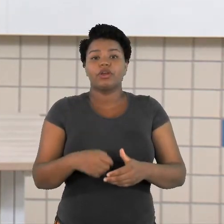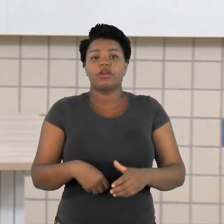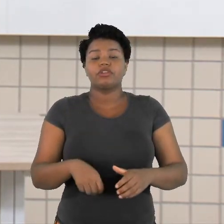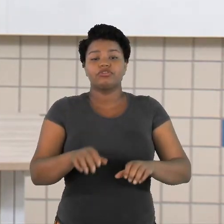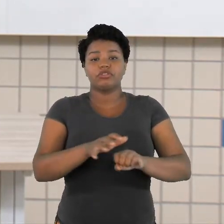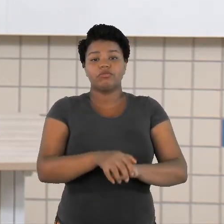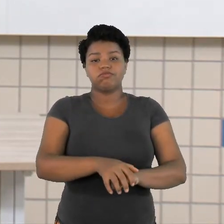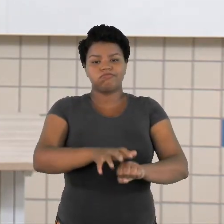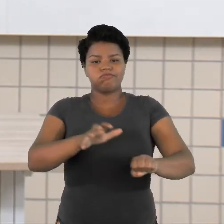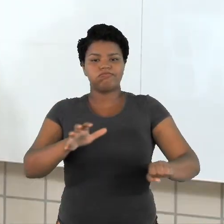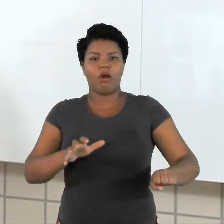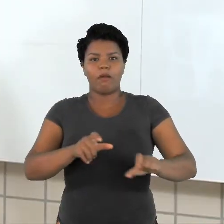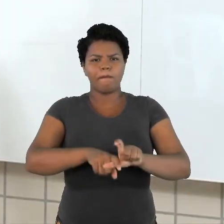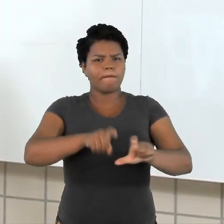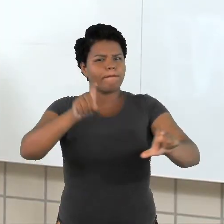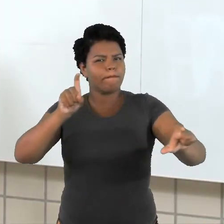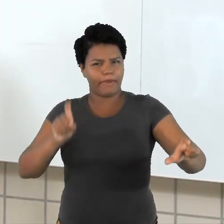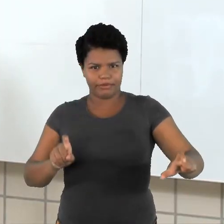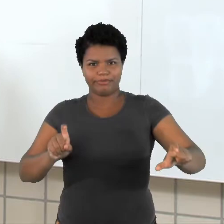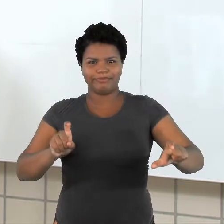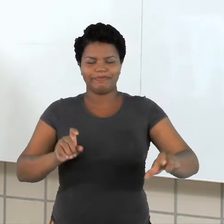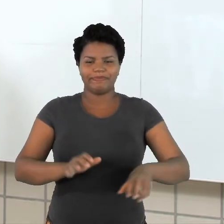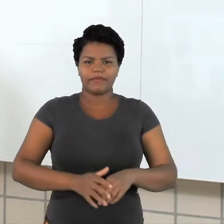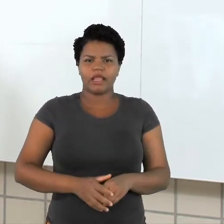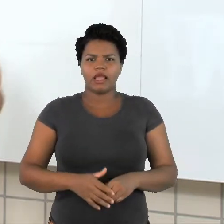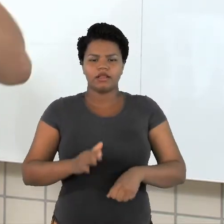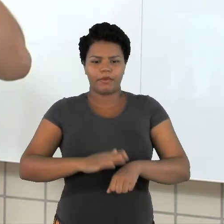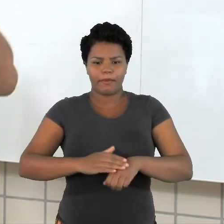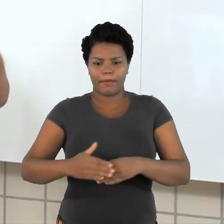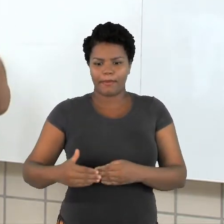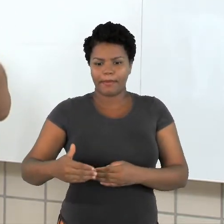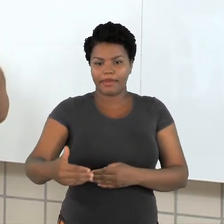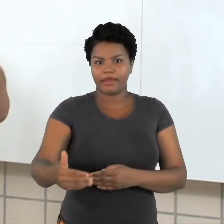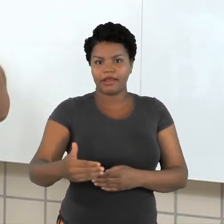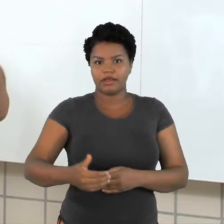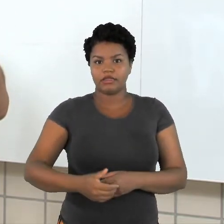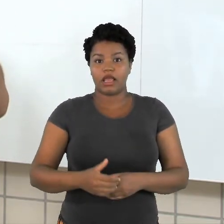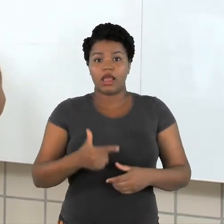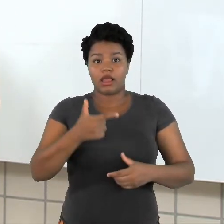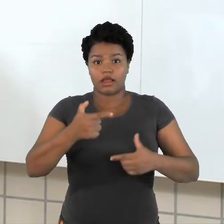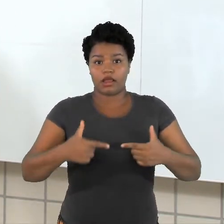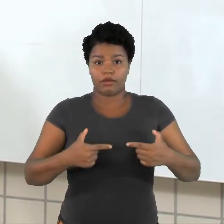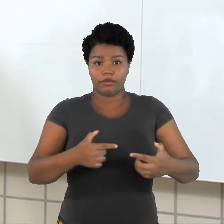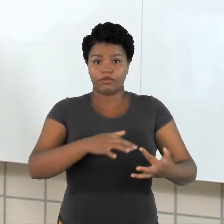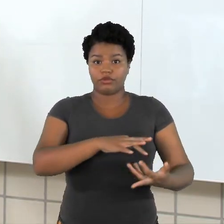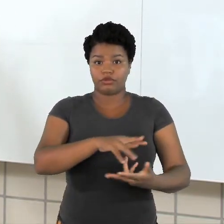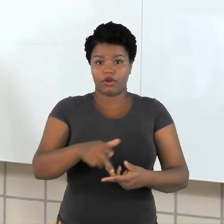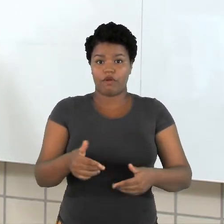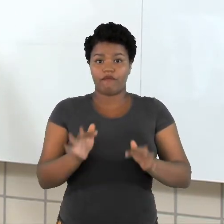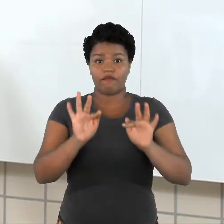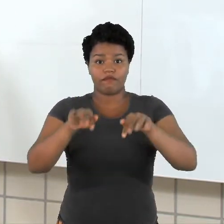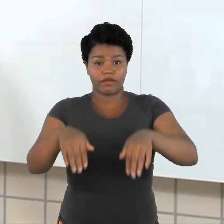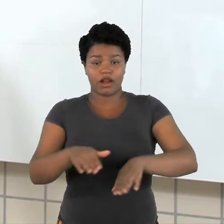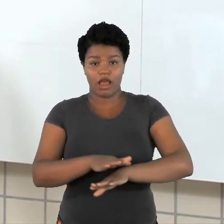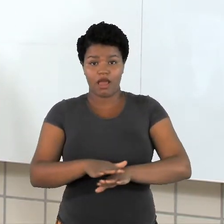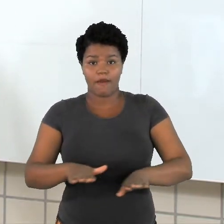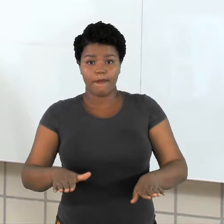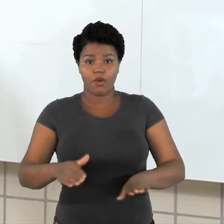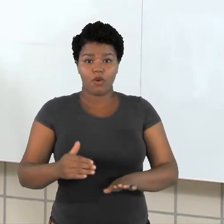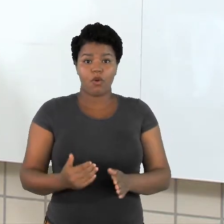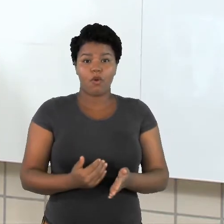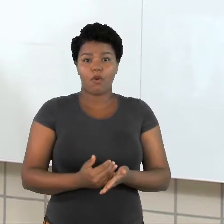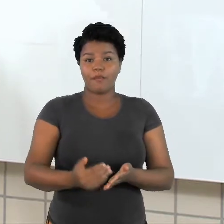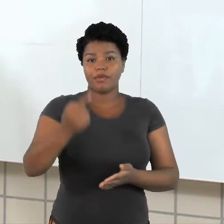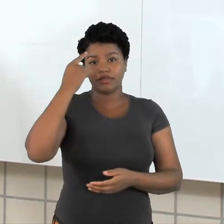impulsionar a sua liberdade. A partir desse momento, depois que termina a Segunda Guerra Mundial, inicia-se aquela ideia